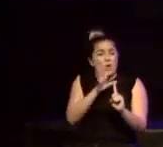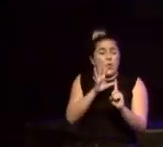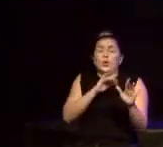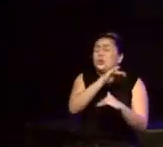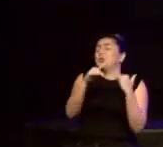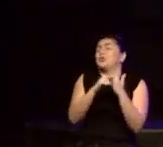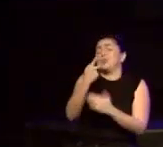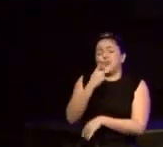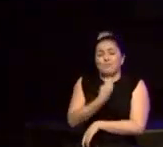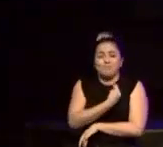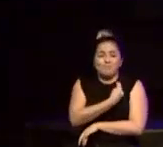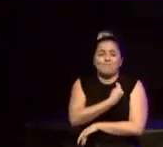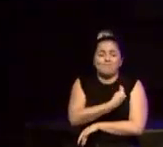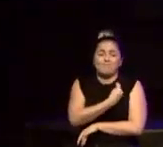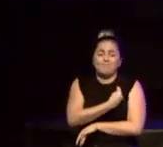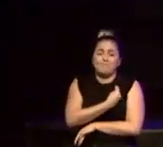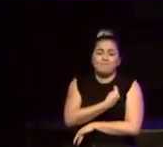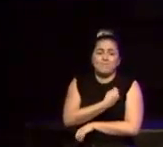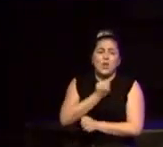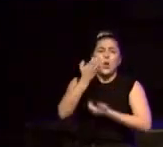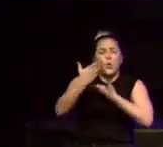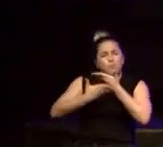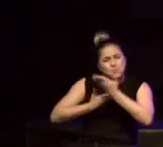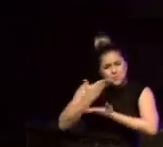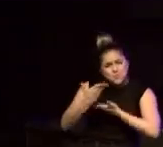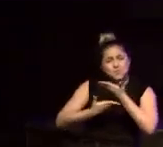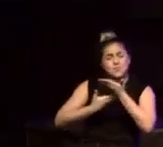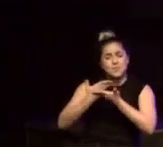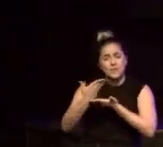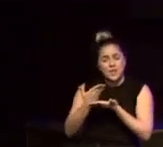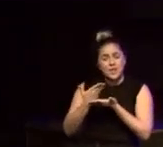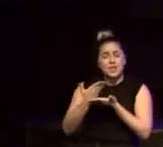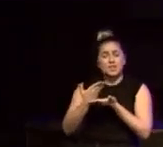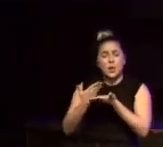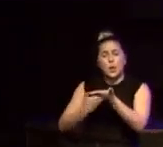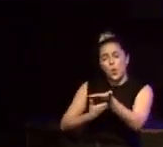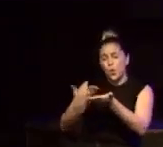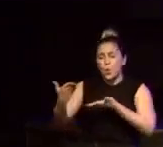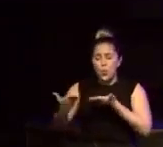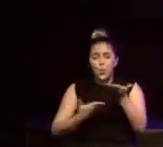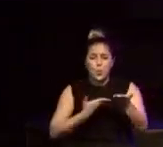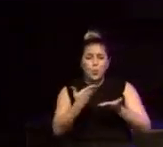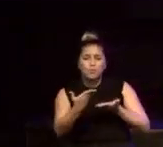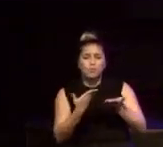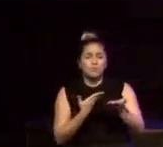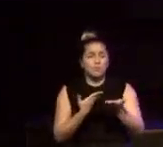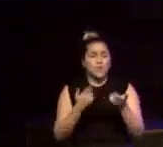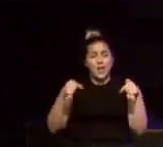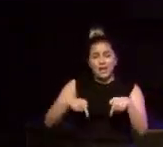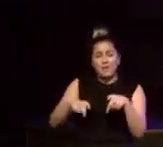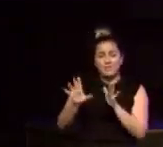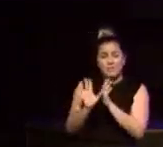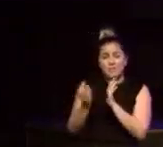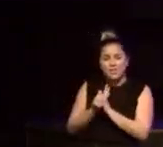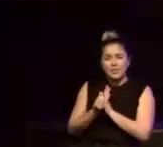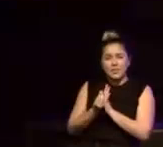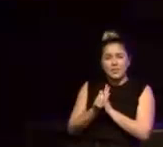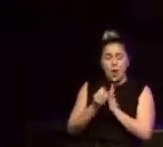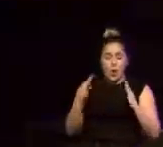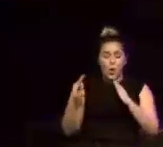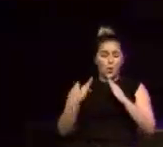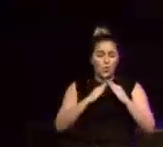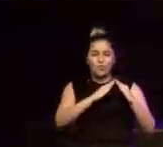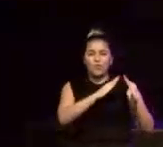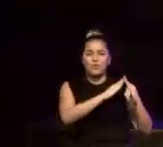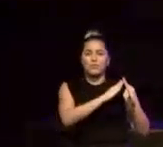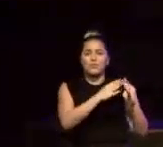O envolvimento no corpo é o agente especial de transformação de Deus, tanto para quem está dentro, quanto para os nossos vizinhos, quanto